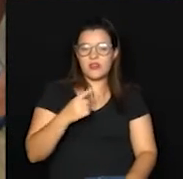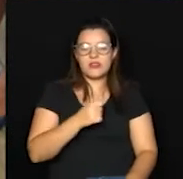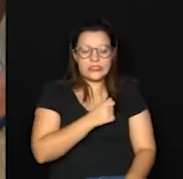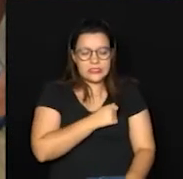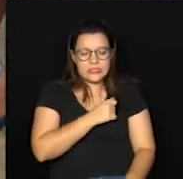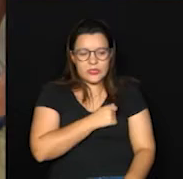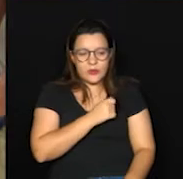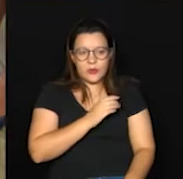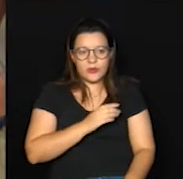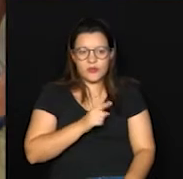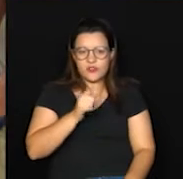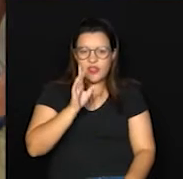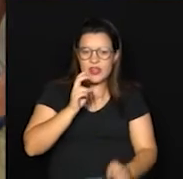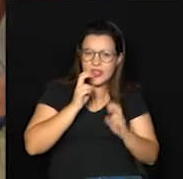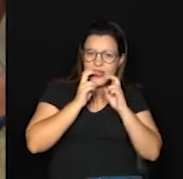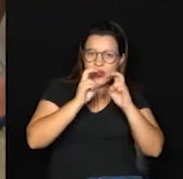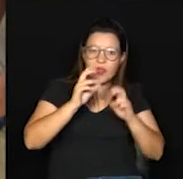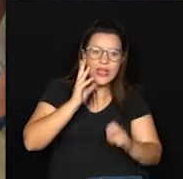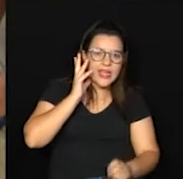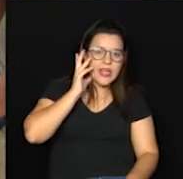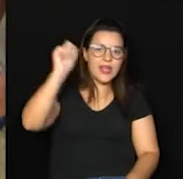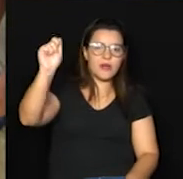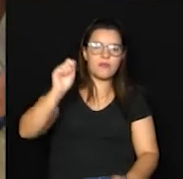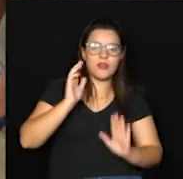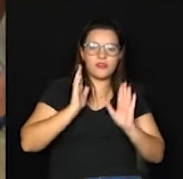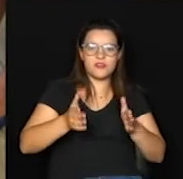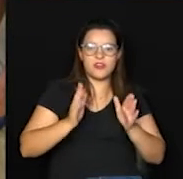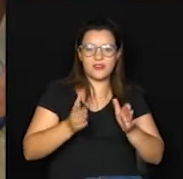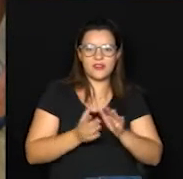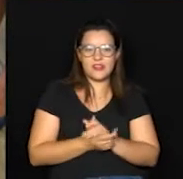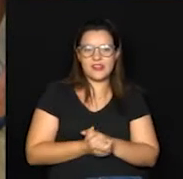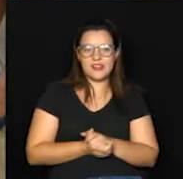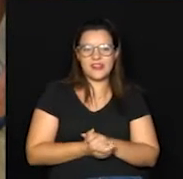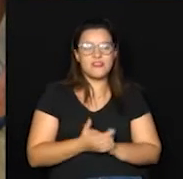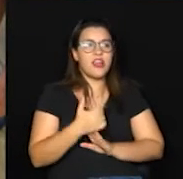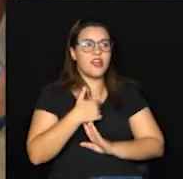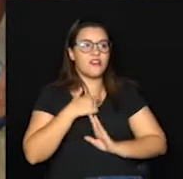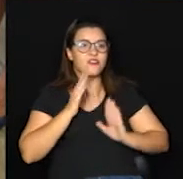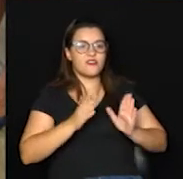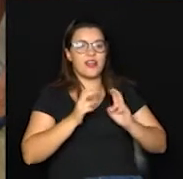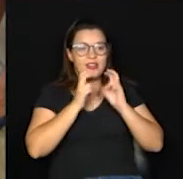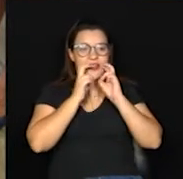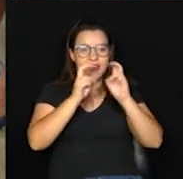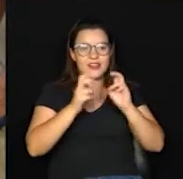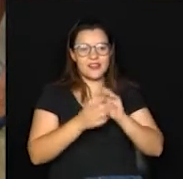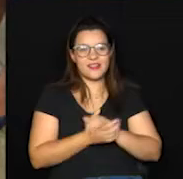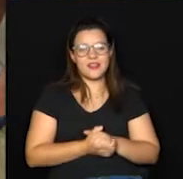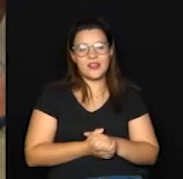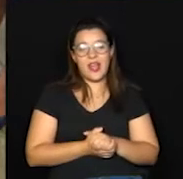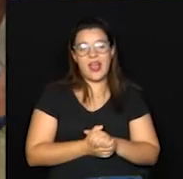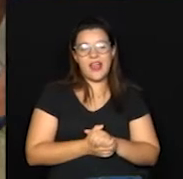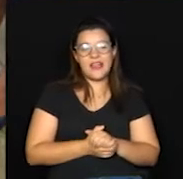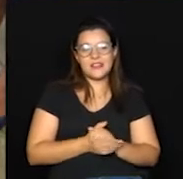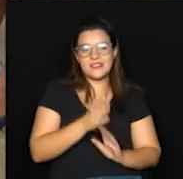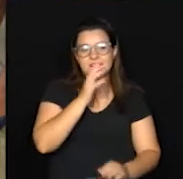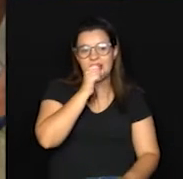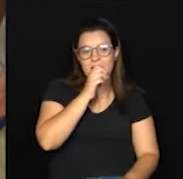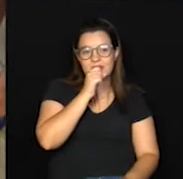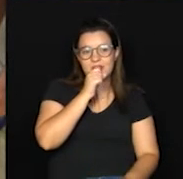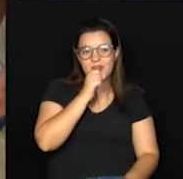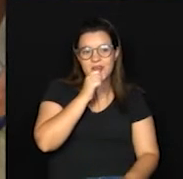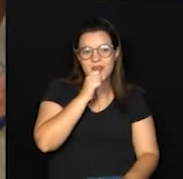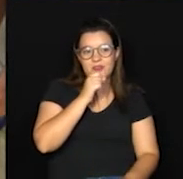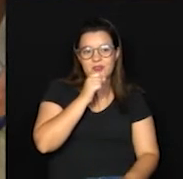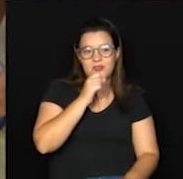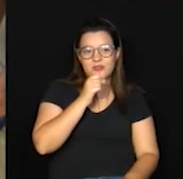você já gritou "é campeão" alguma vez? Já gritei. É porque ontem, na verdade no sábado, todos os